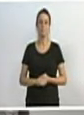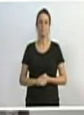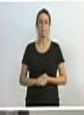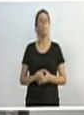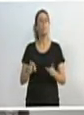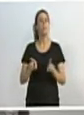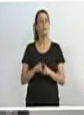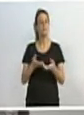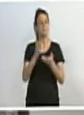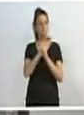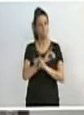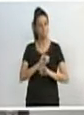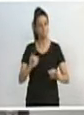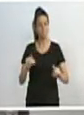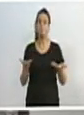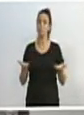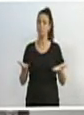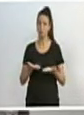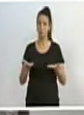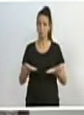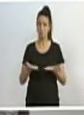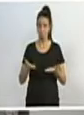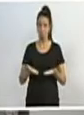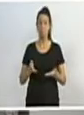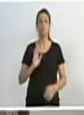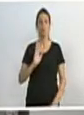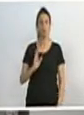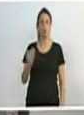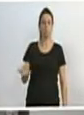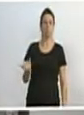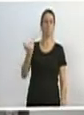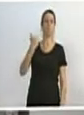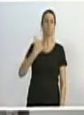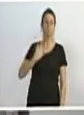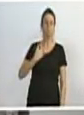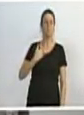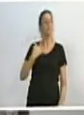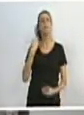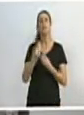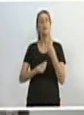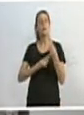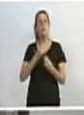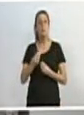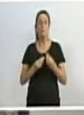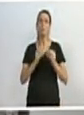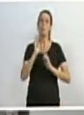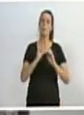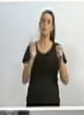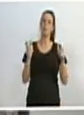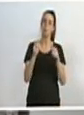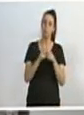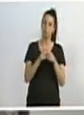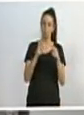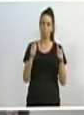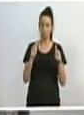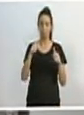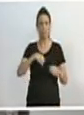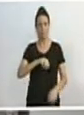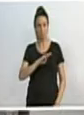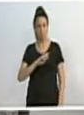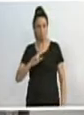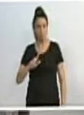Informar, que hoje tive, inclusive, pegando a informação hoje, de como estão as micro e pequenas empresas em Blumenau,